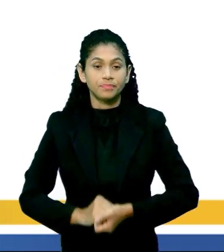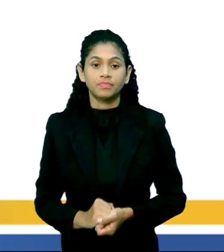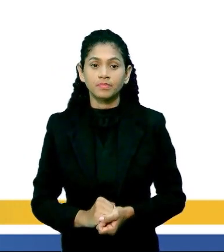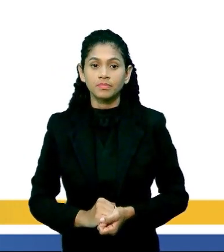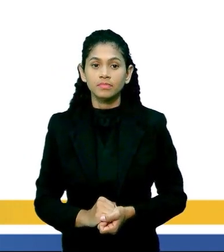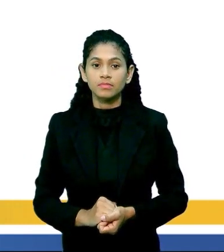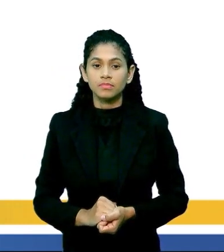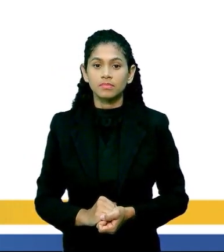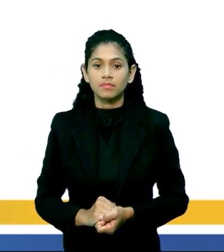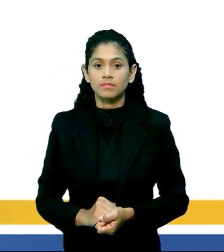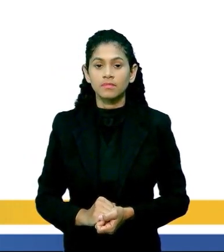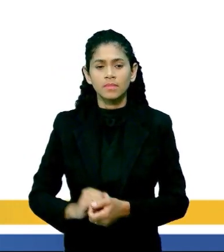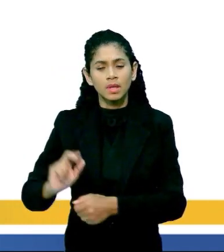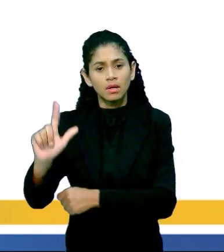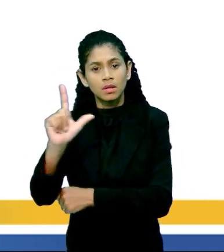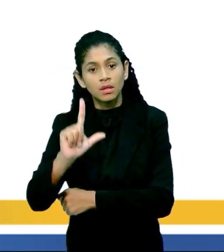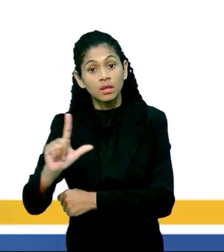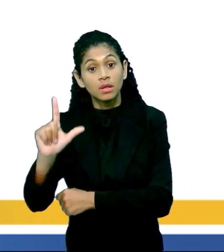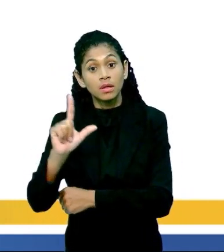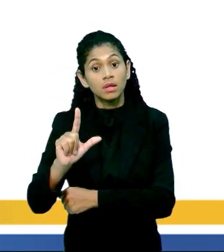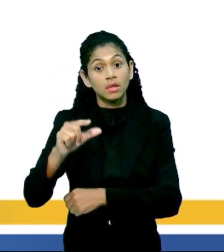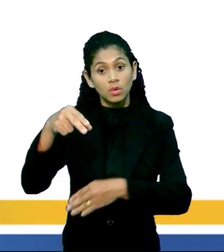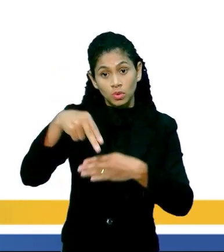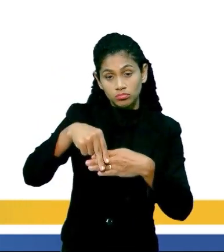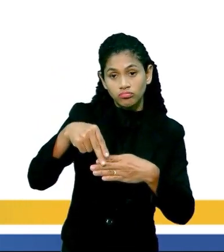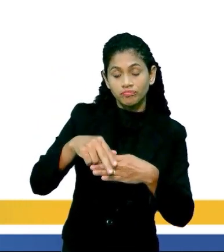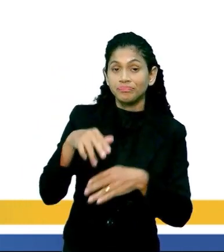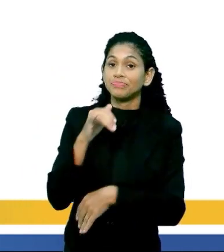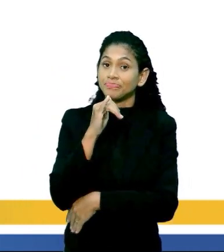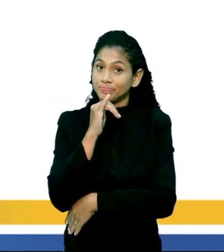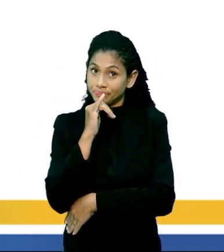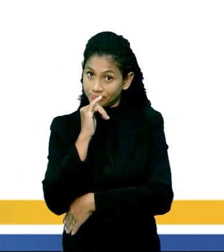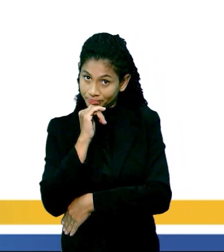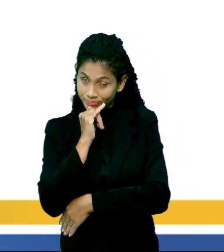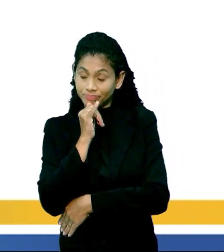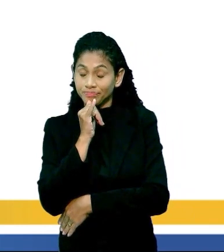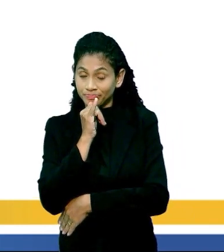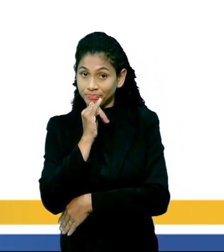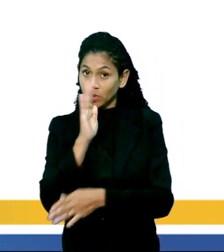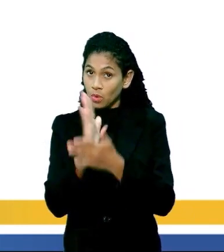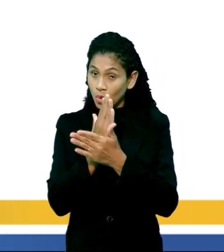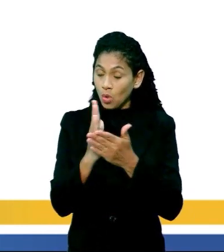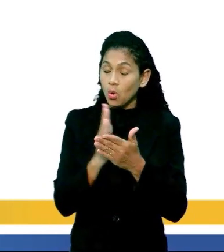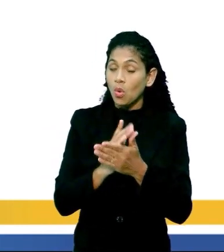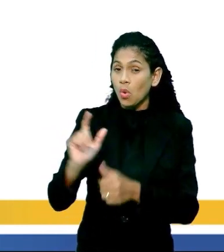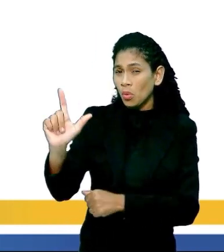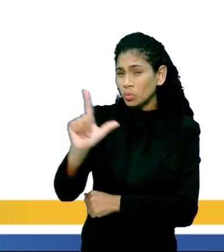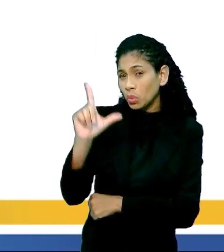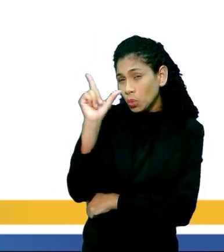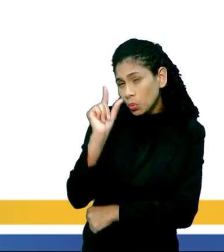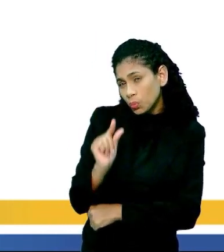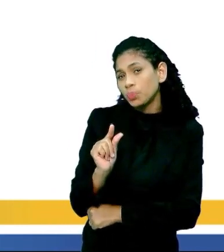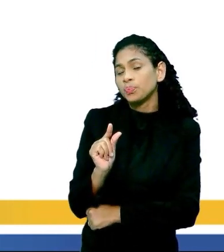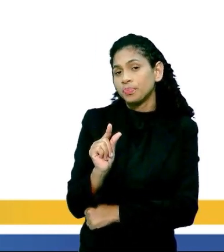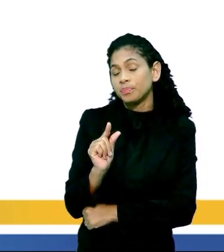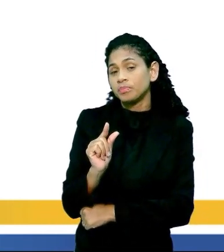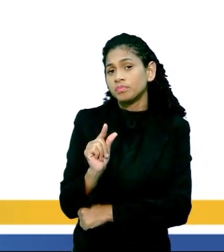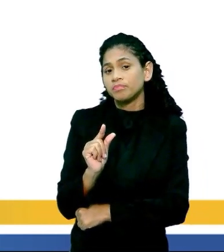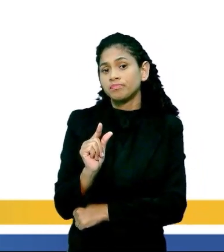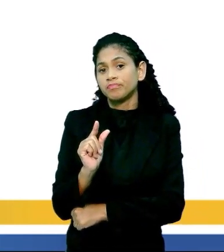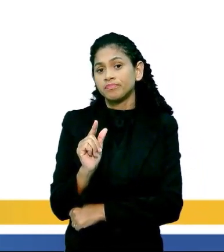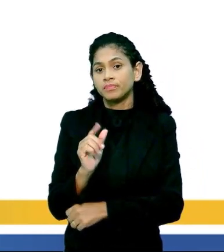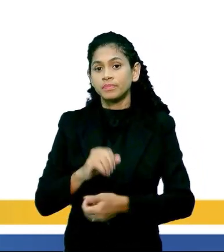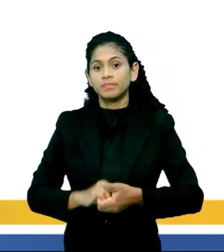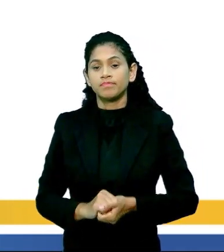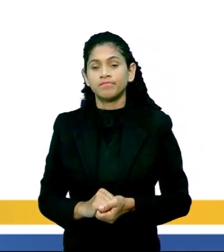Diz assim: a literatura de cordel é ainda considerada, por muitos, uma literatura menor, quer dizer,